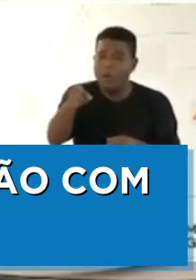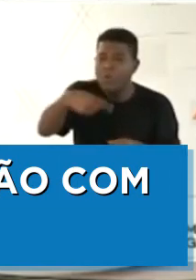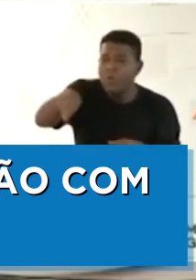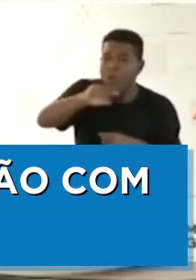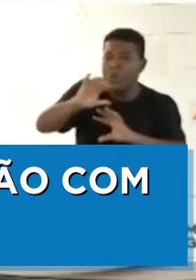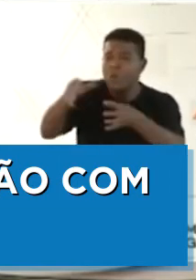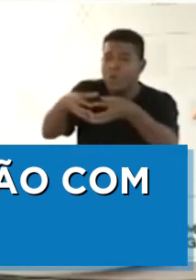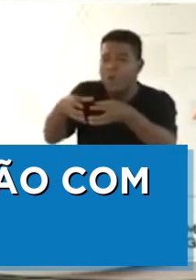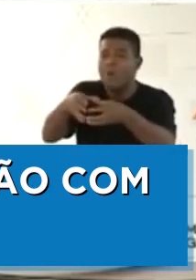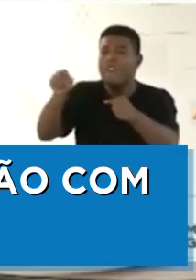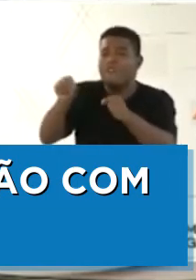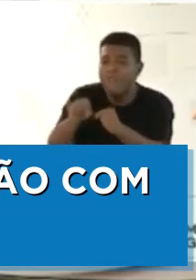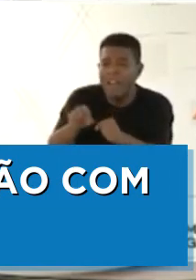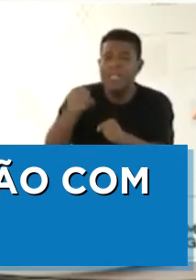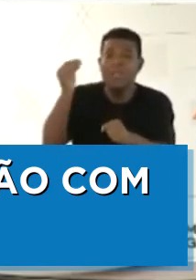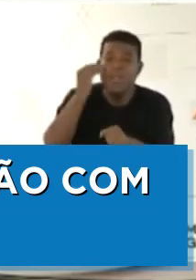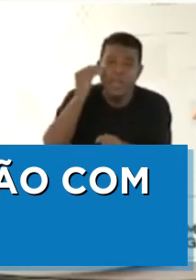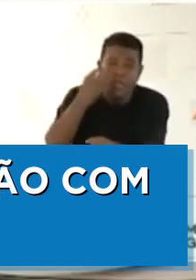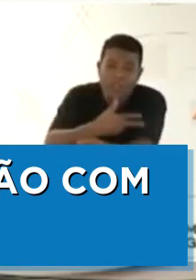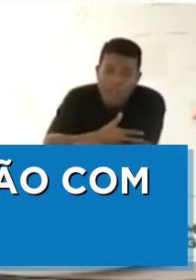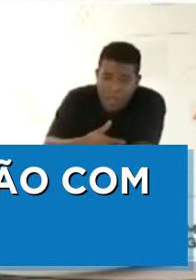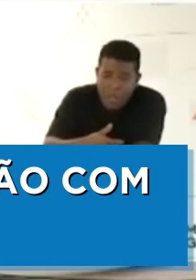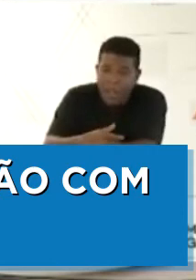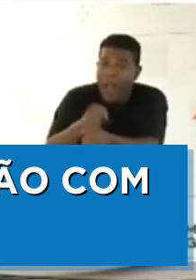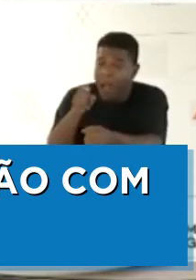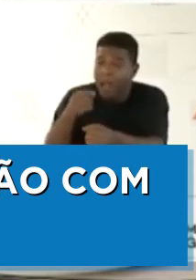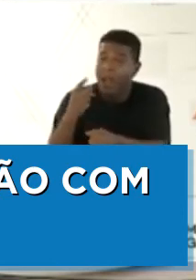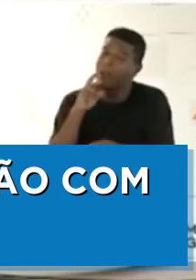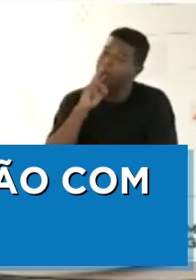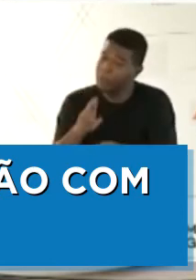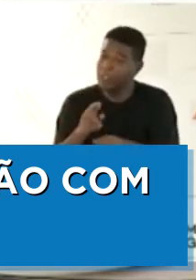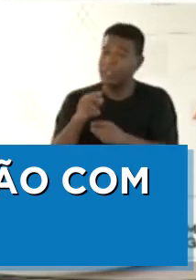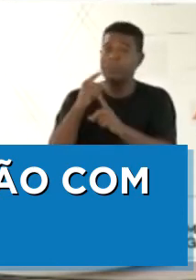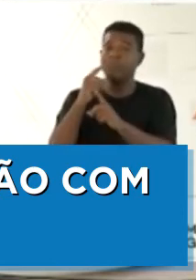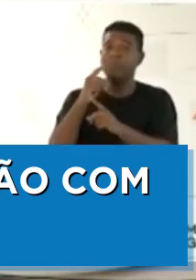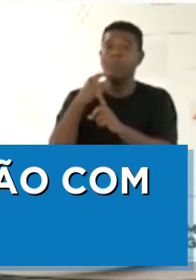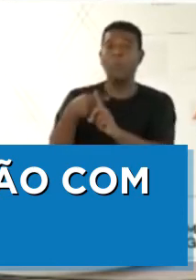vem aumentando progressivamente e atualmente na rede